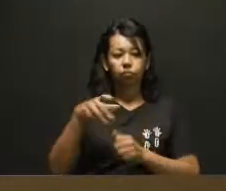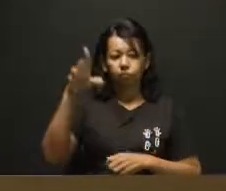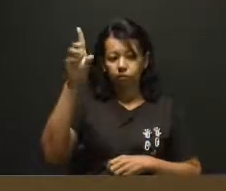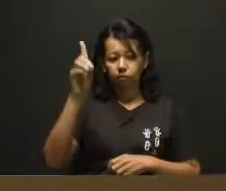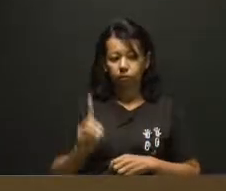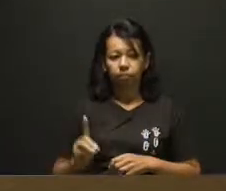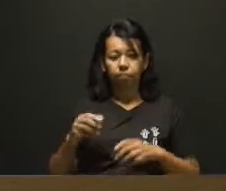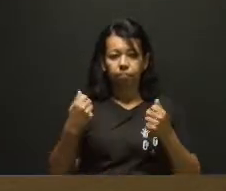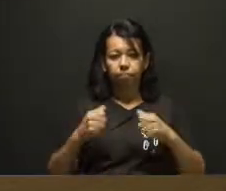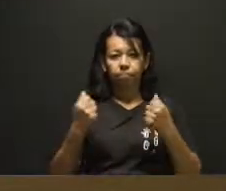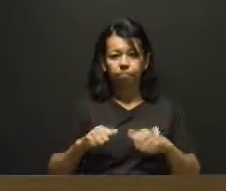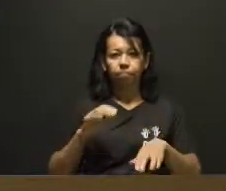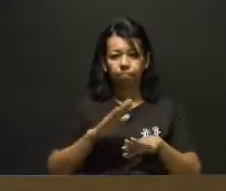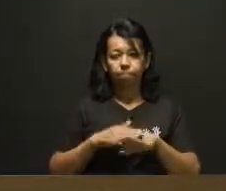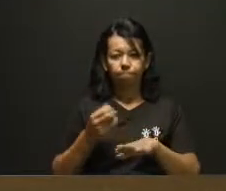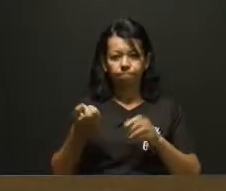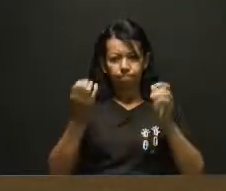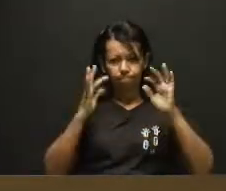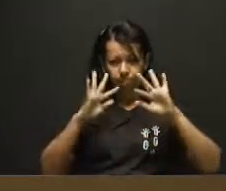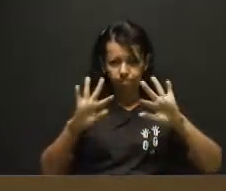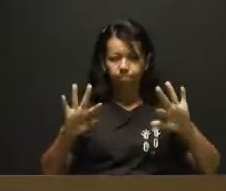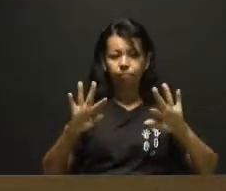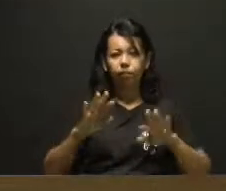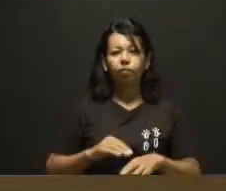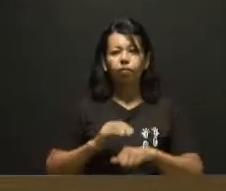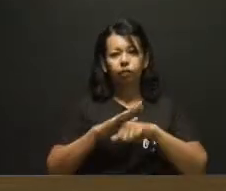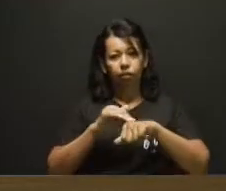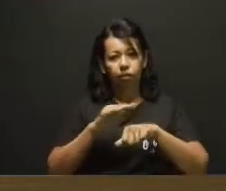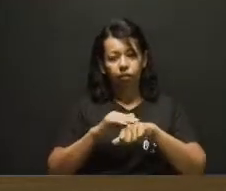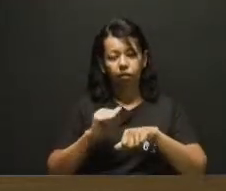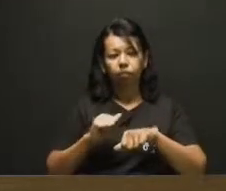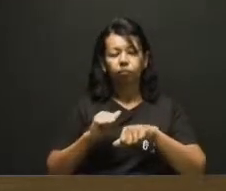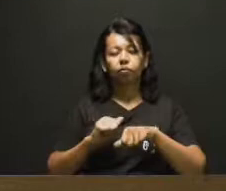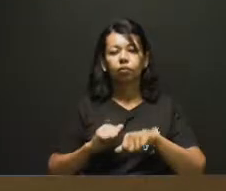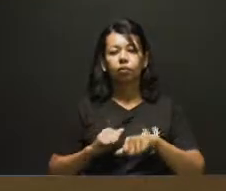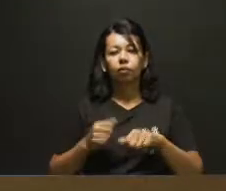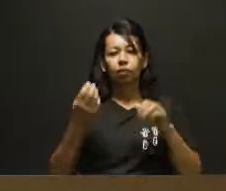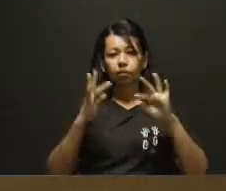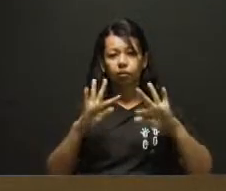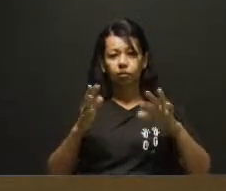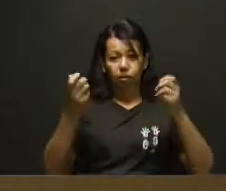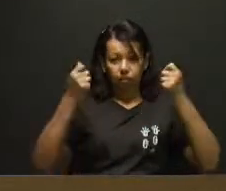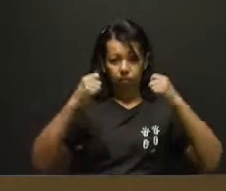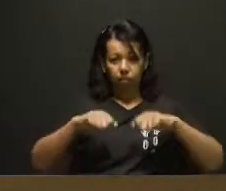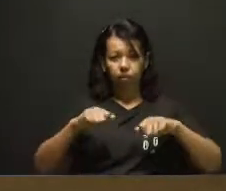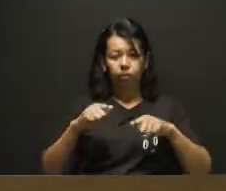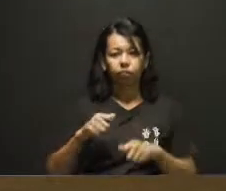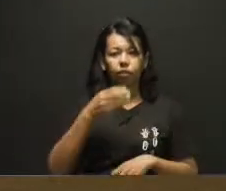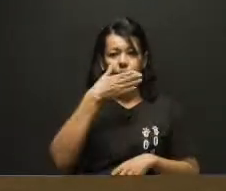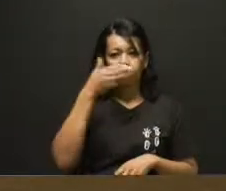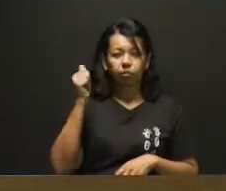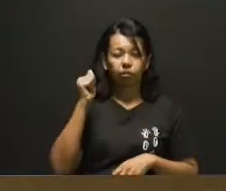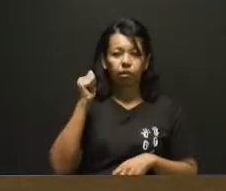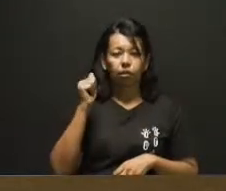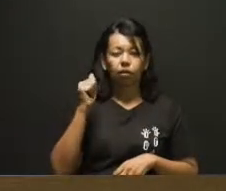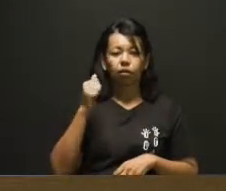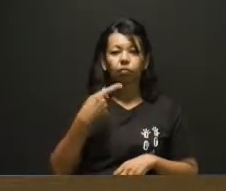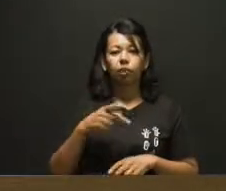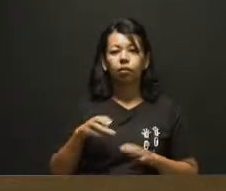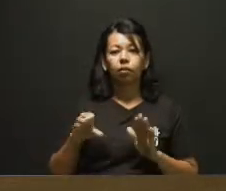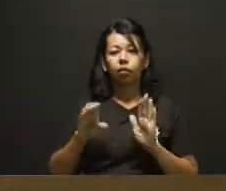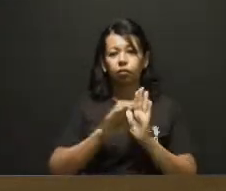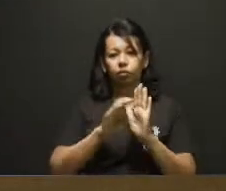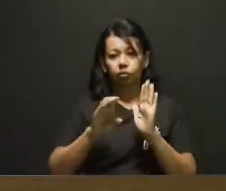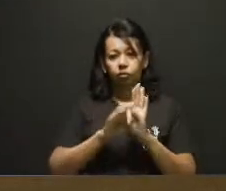atendimento mais humanizado sim e mais capacitado para que a gente possa melhorar e desenvolver caminha para que a constituição